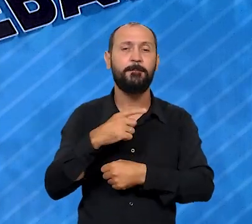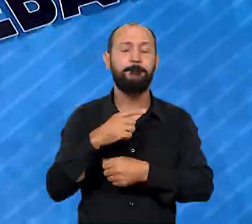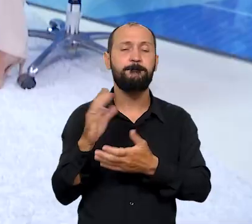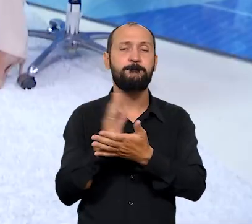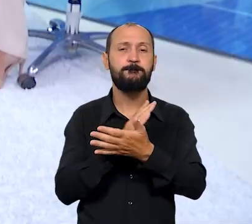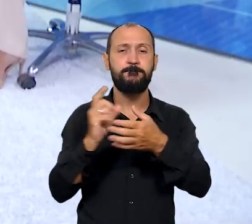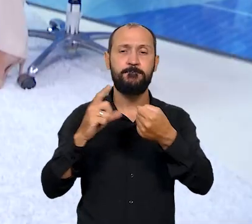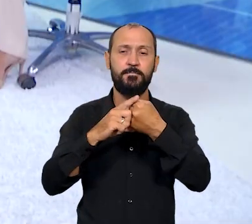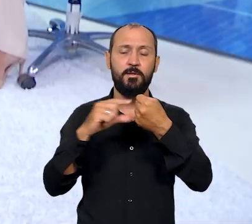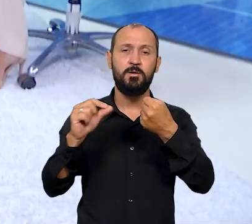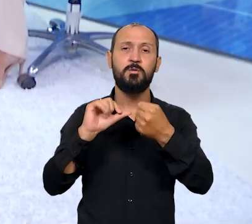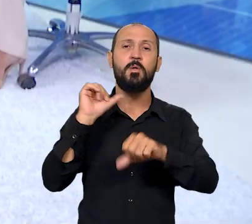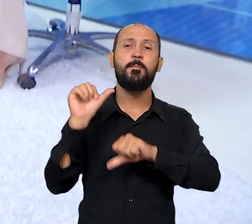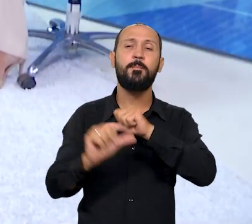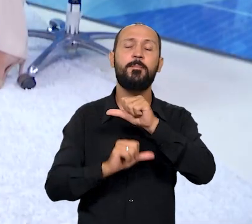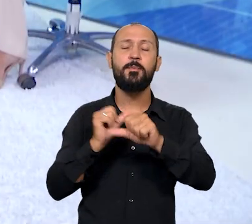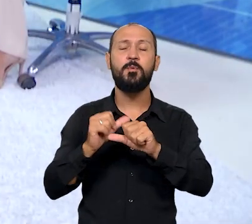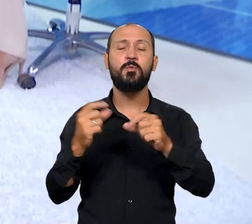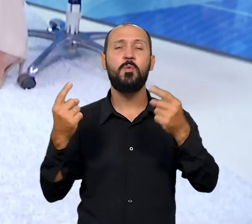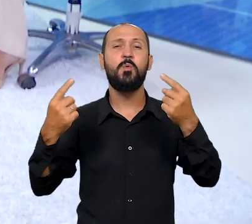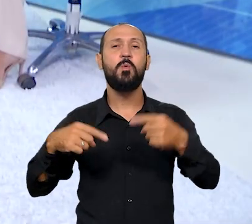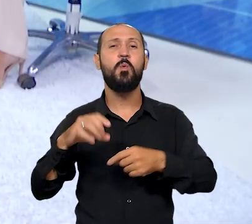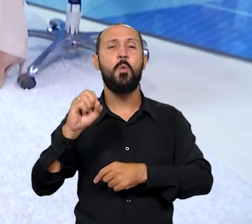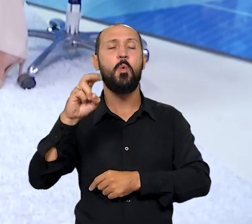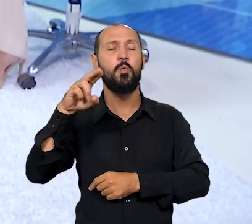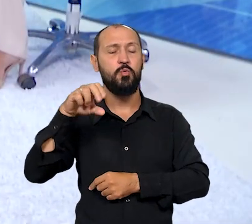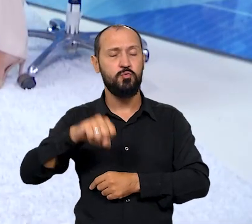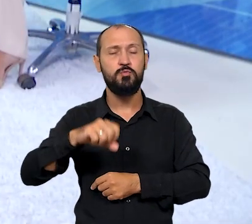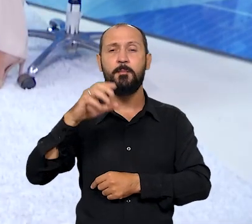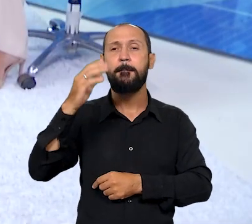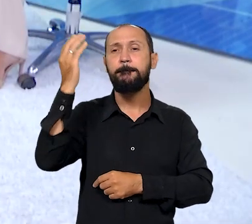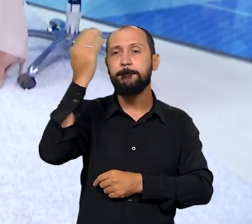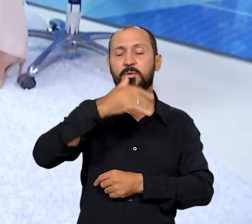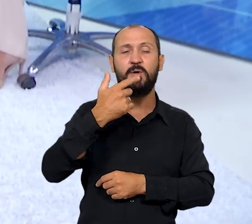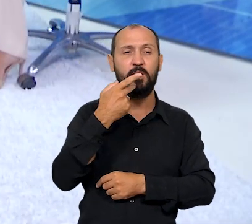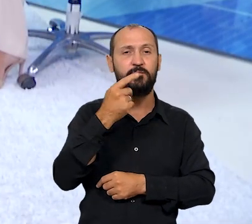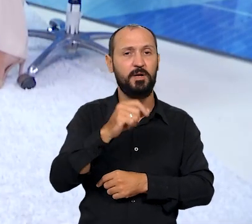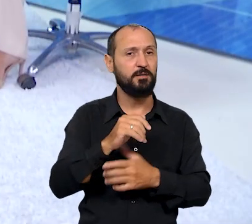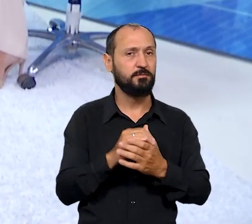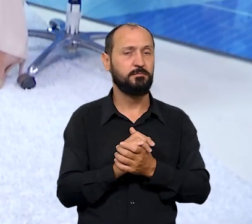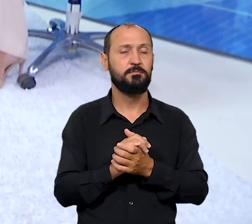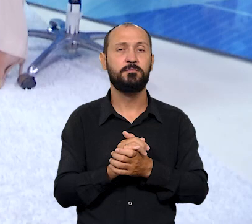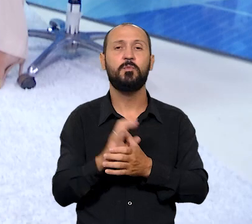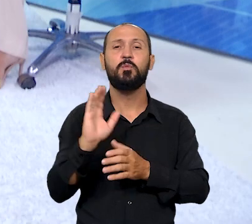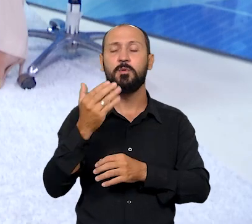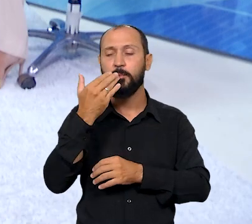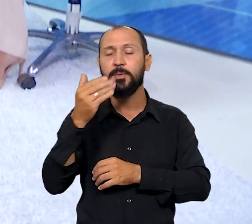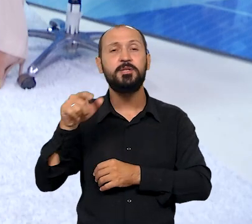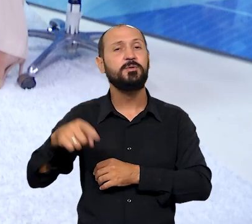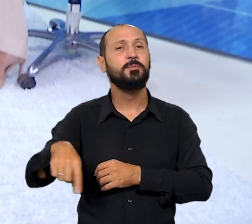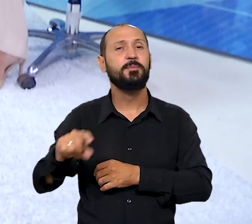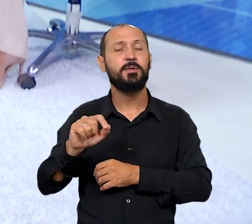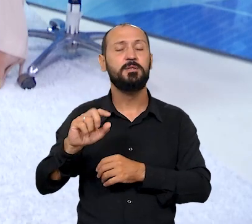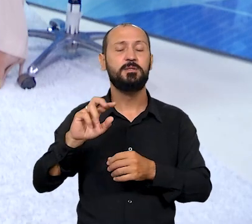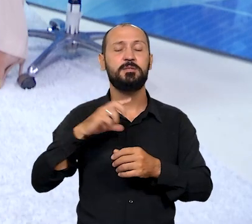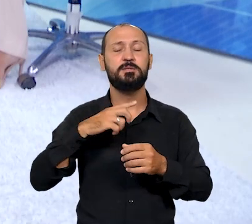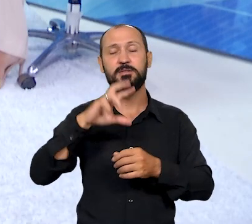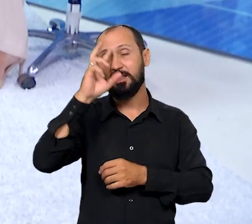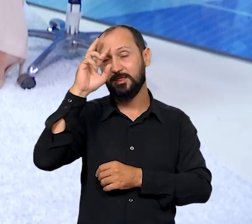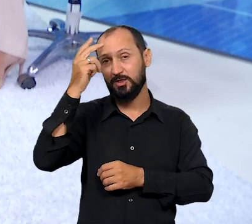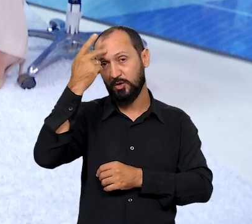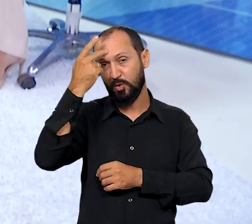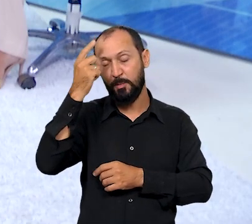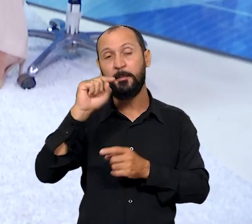tem, nos artigos, a inversão do ônus da prova, que é aquela obrigação de provar o que está alegando. A gente consegue pedir pelo consumidor